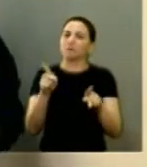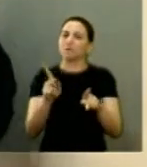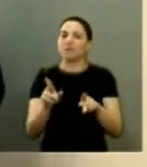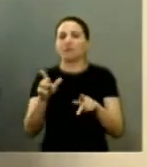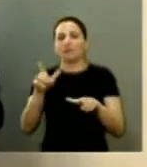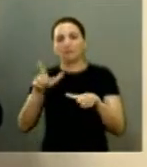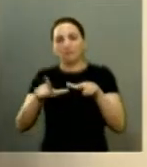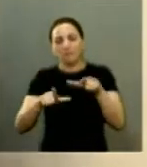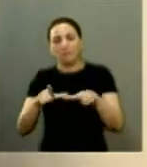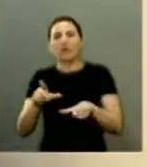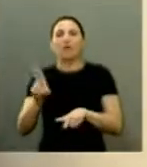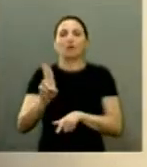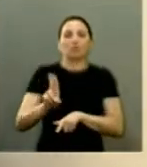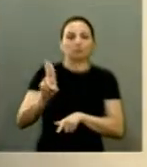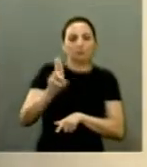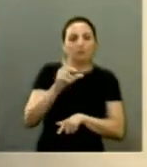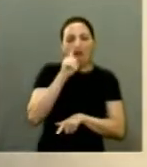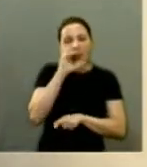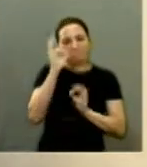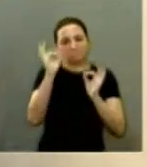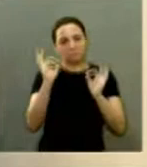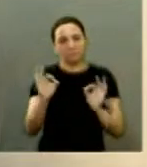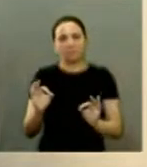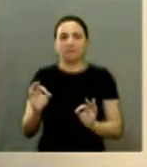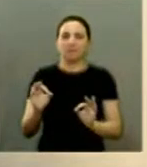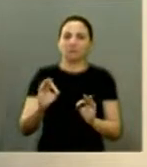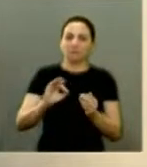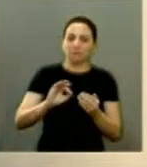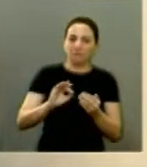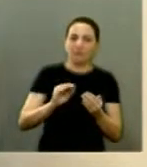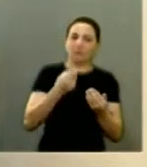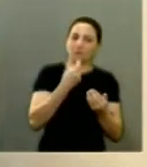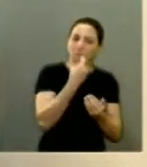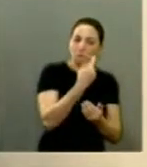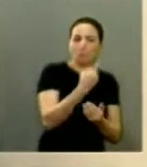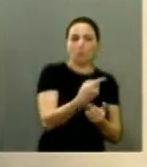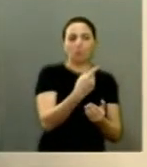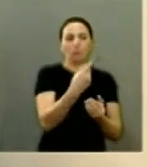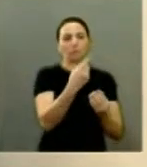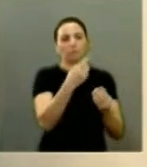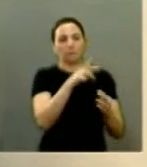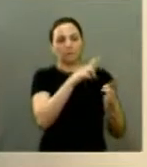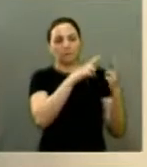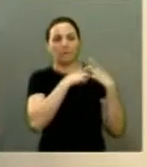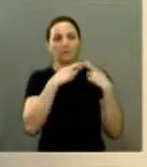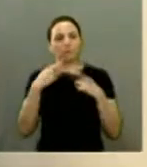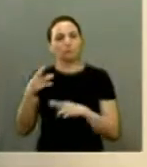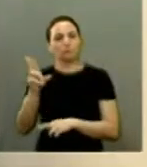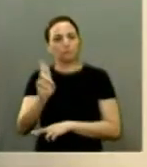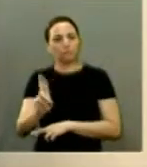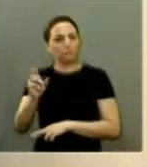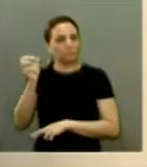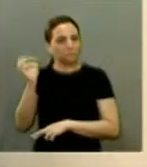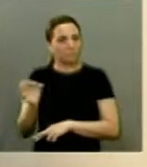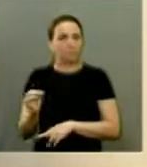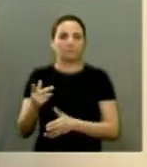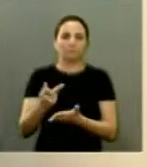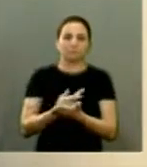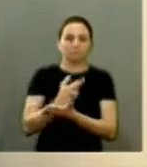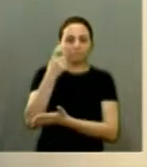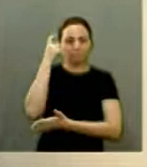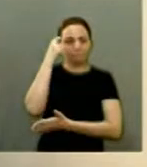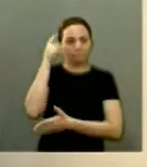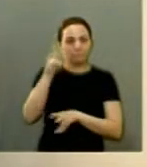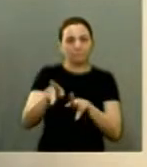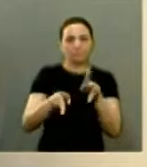parte dela e a gente fazer a nossa parte. Então, parabéns ao DAE por essa estrutura. E também a população que está se